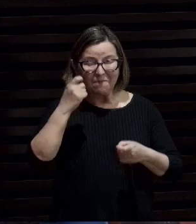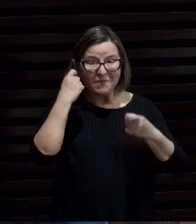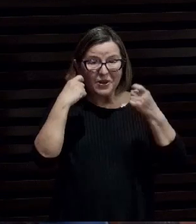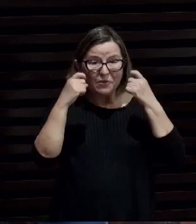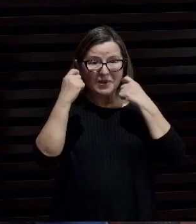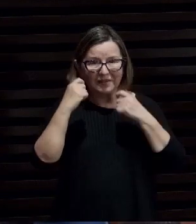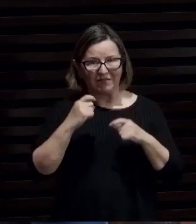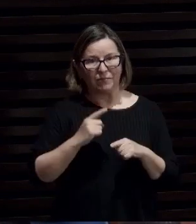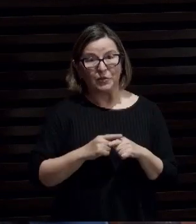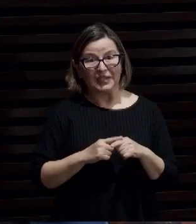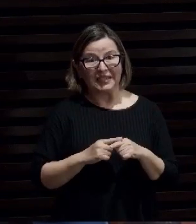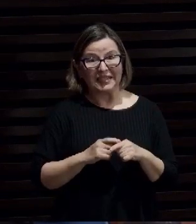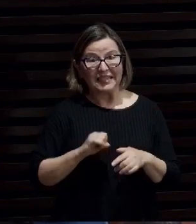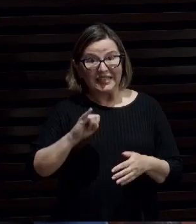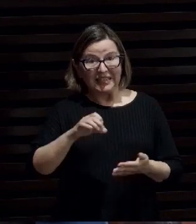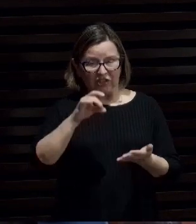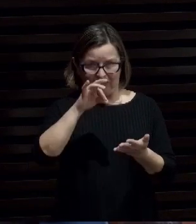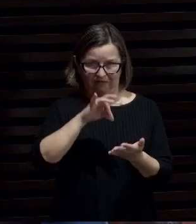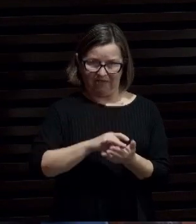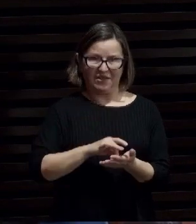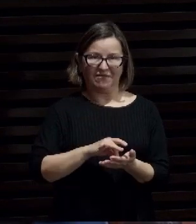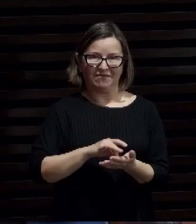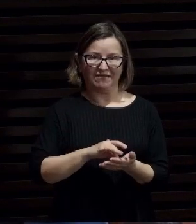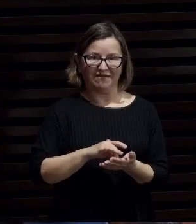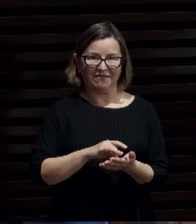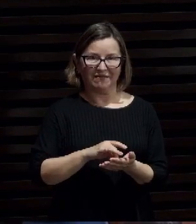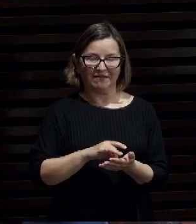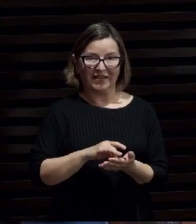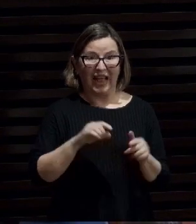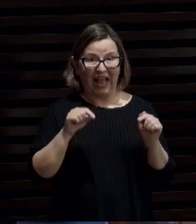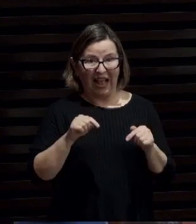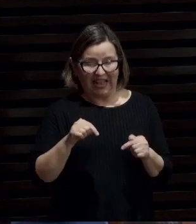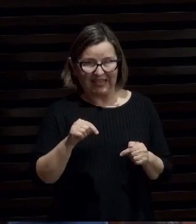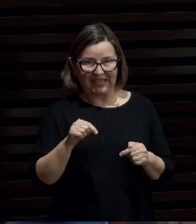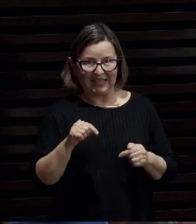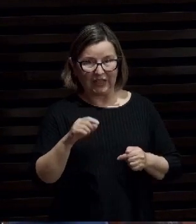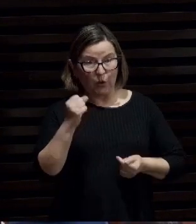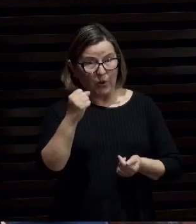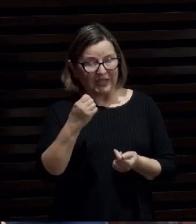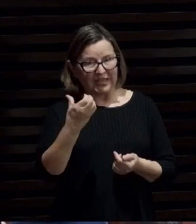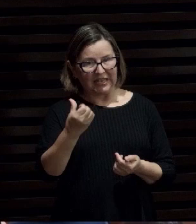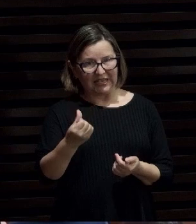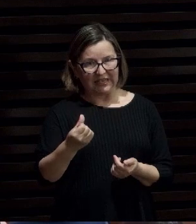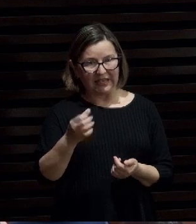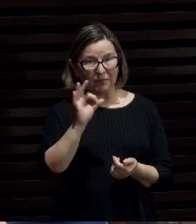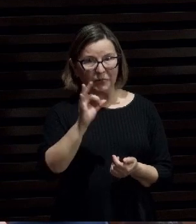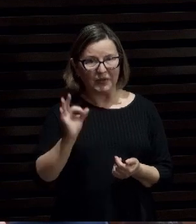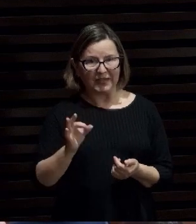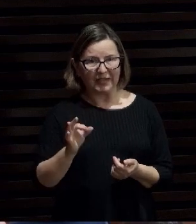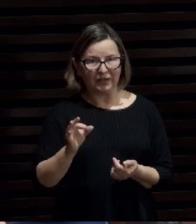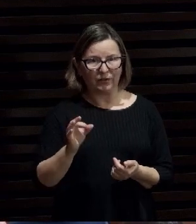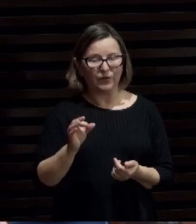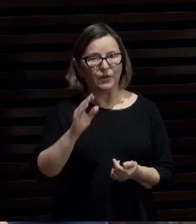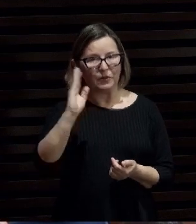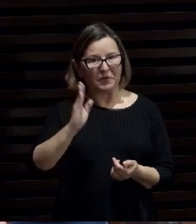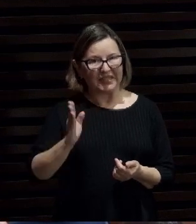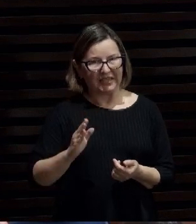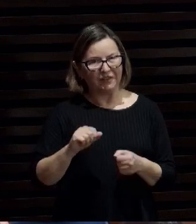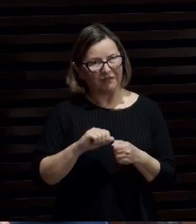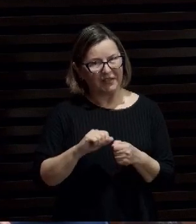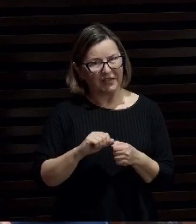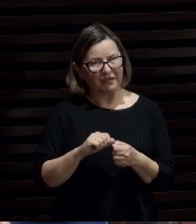Porque se de fato nós tivéssemos 86% dos brasileiros como fazendo parte da igreja,